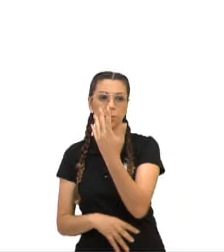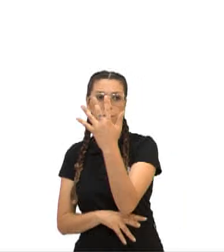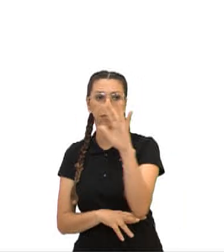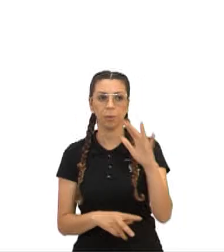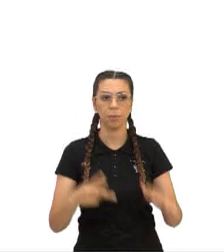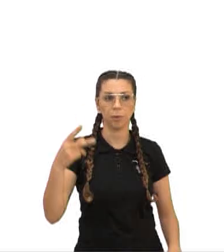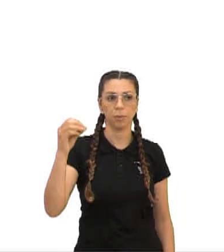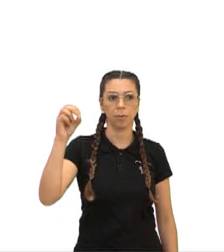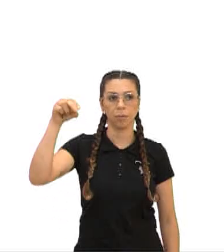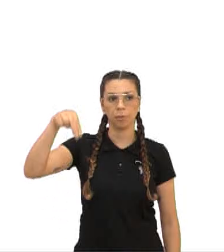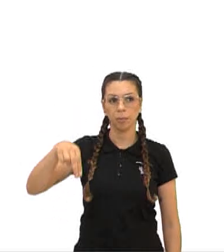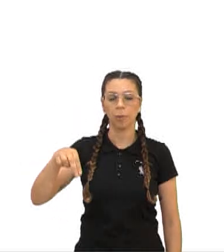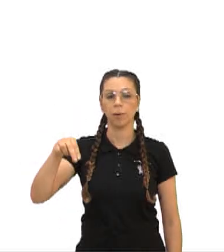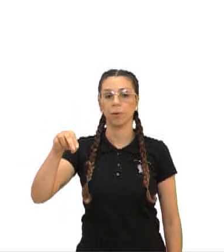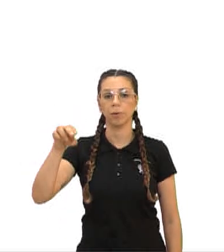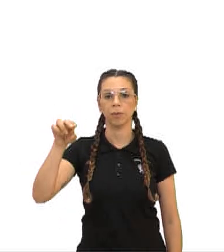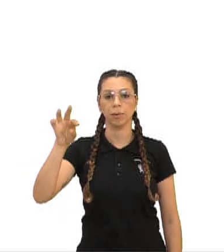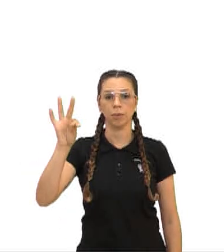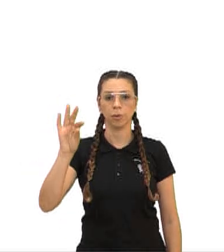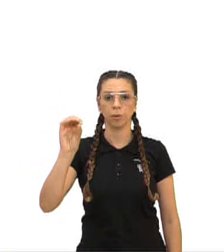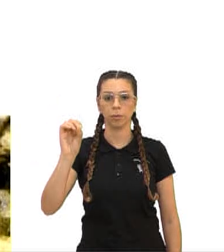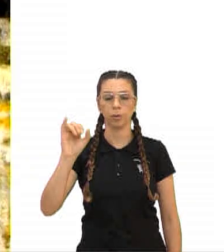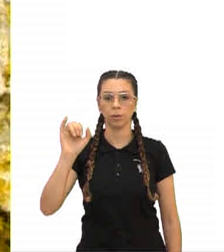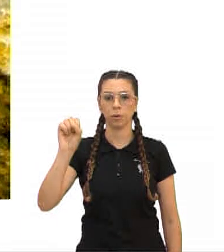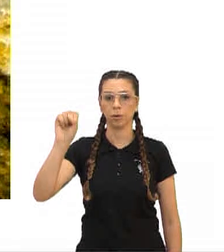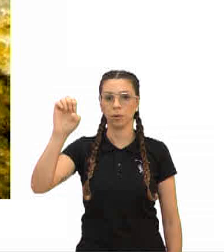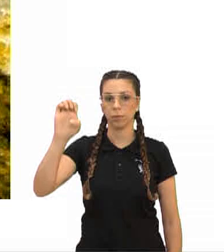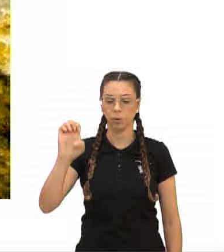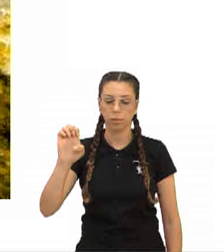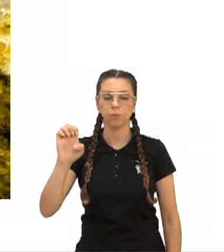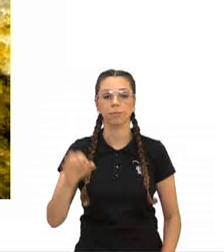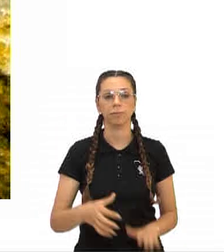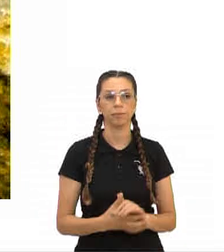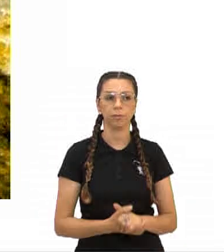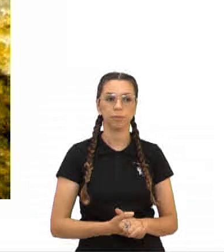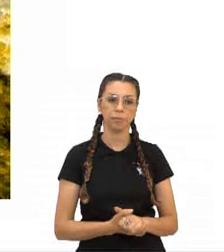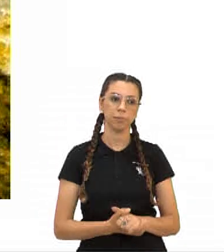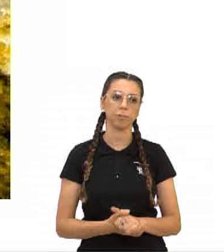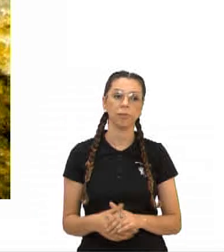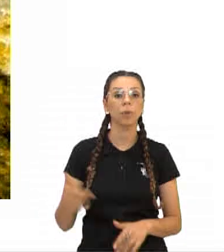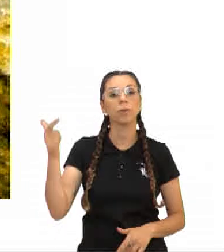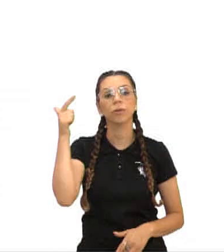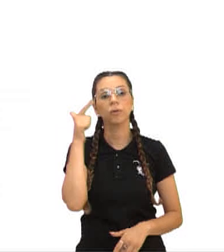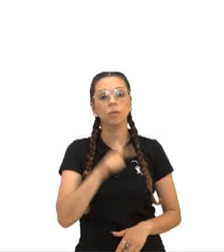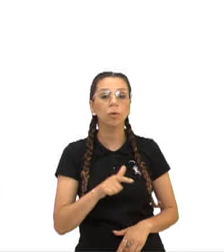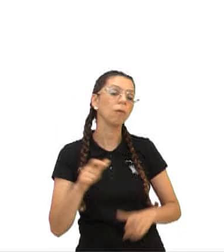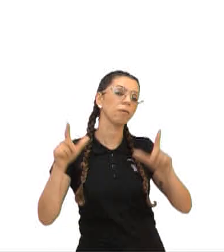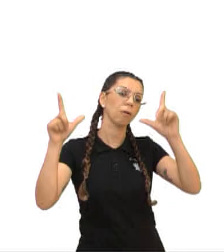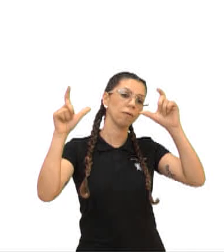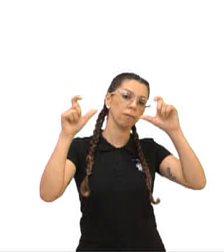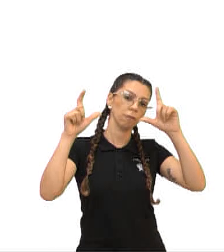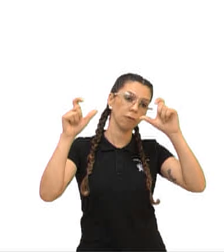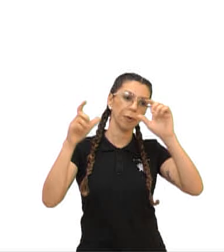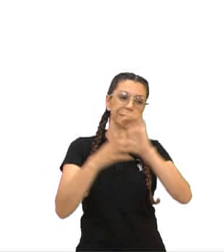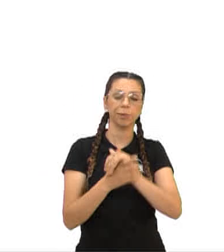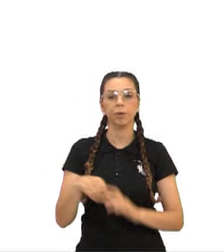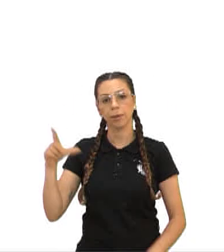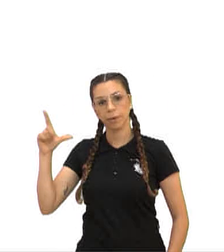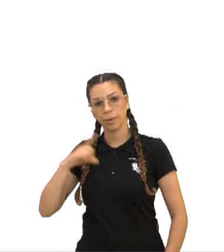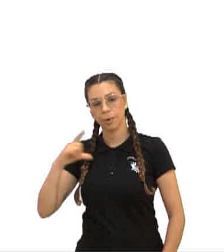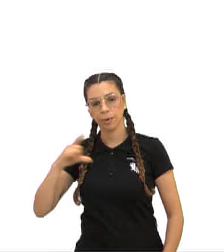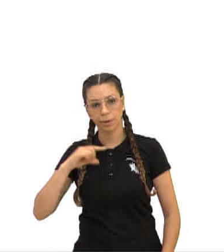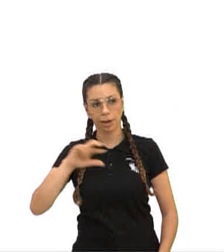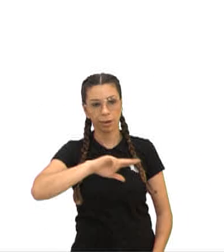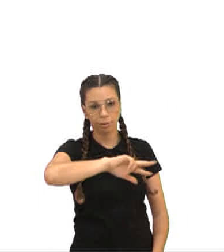Pontoise, né, Pontoise, do Pissarro, né? Então, veja de novo a foco, né? Você vê que há mais